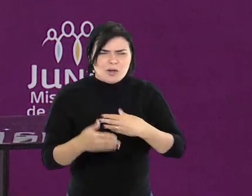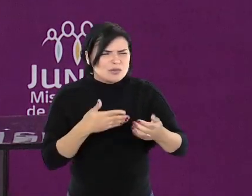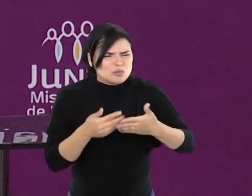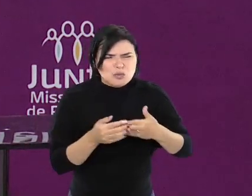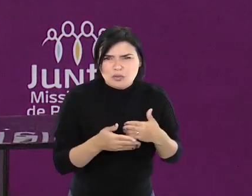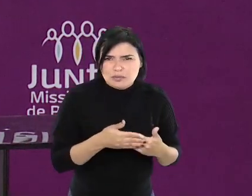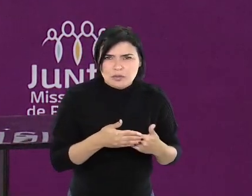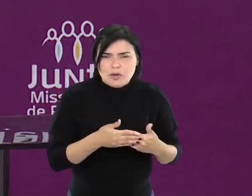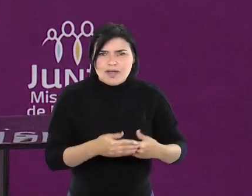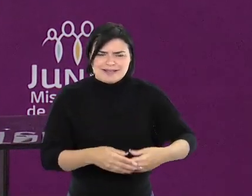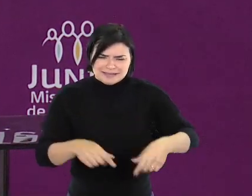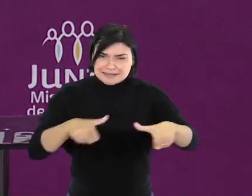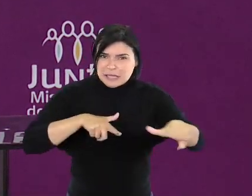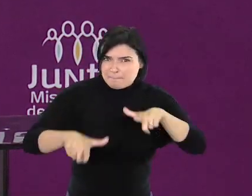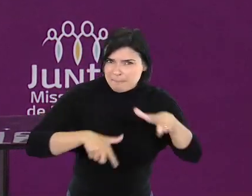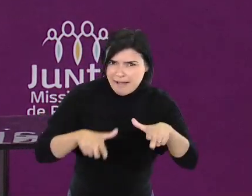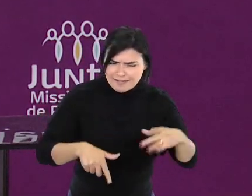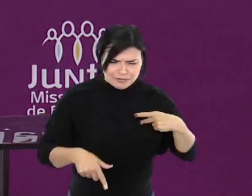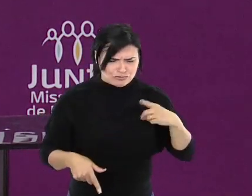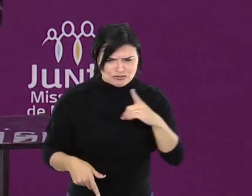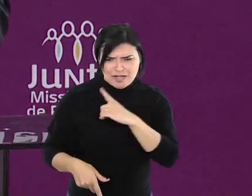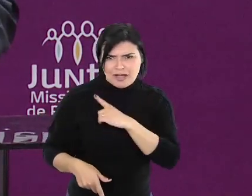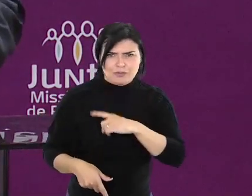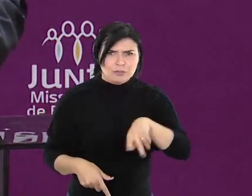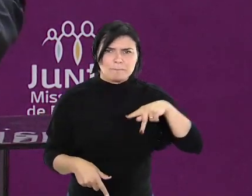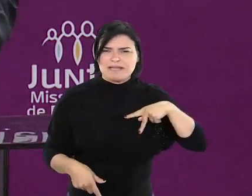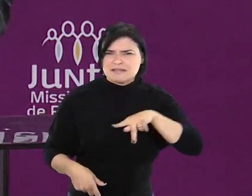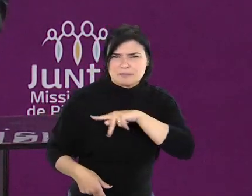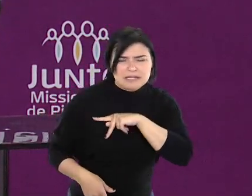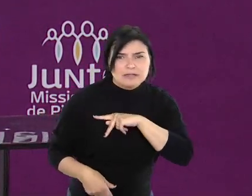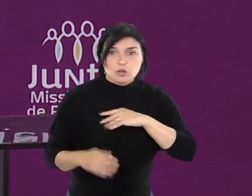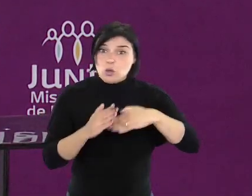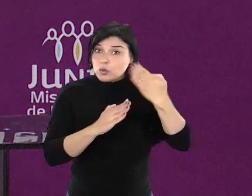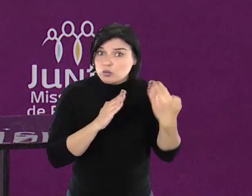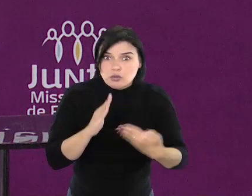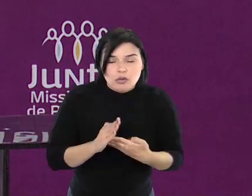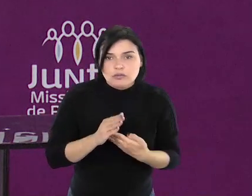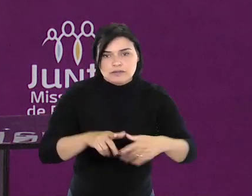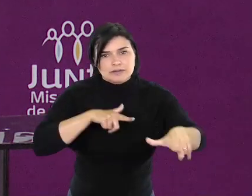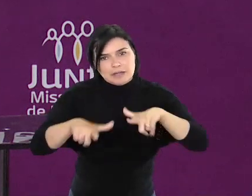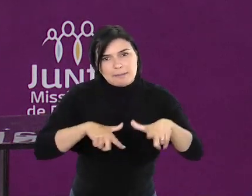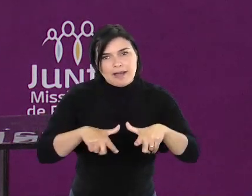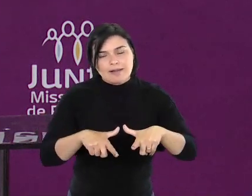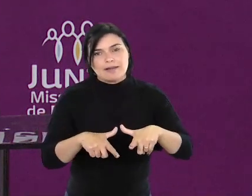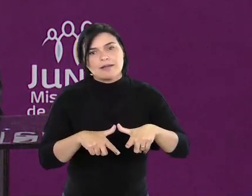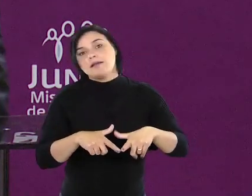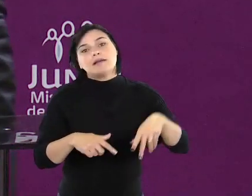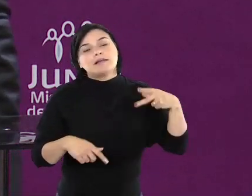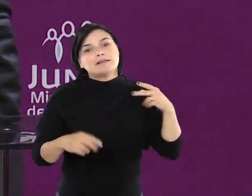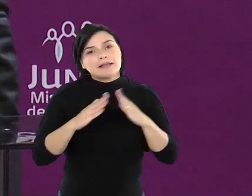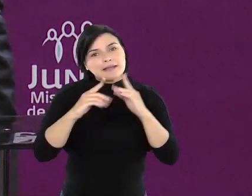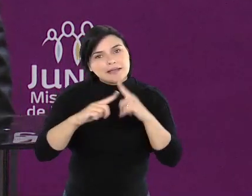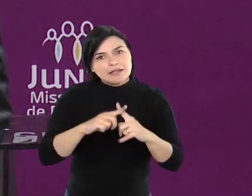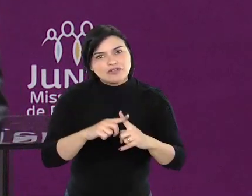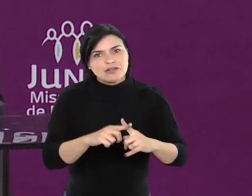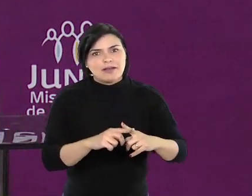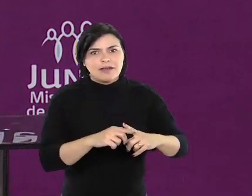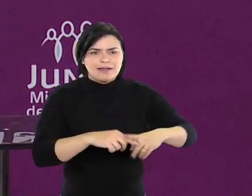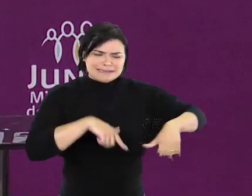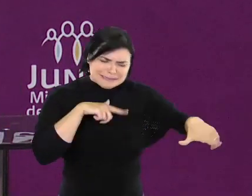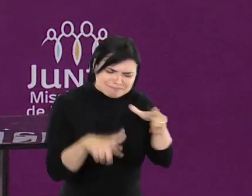crente liderança é serviço liderança é trabalho